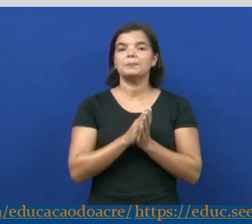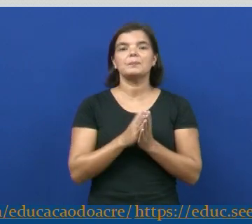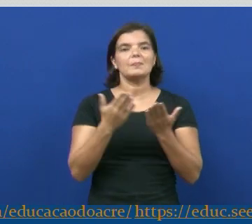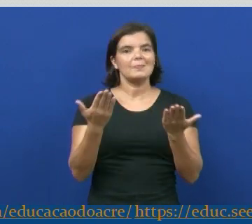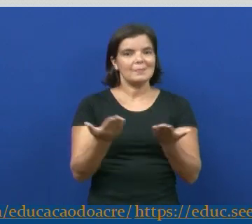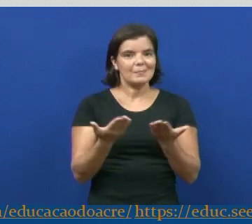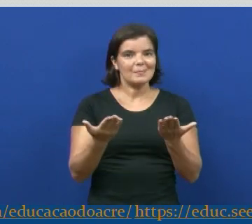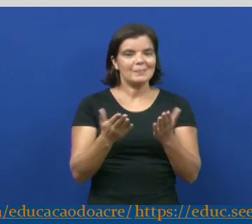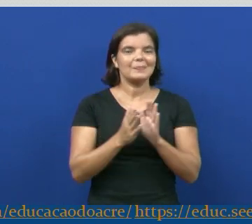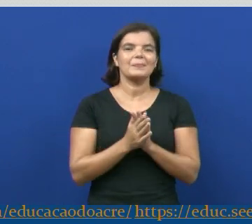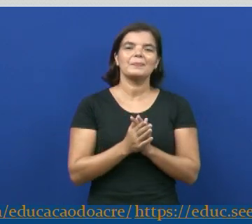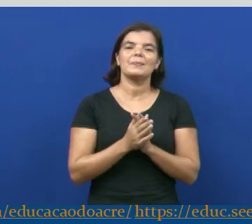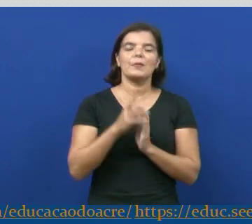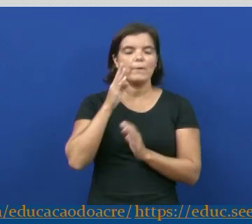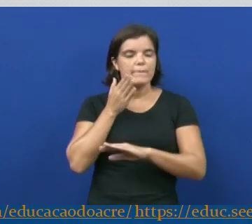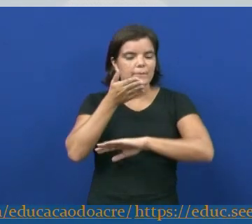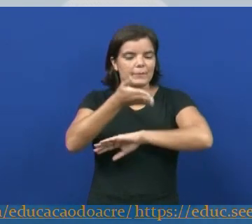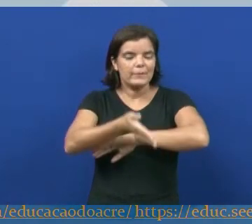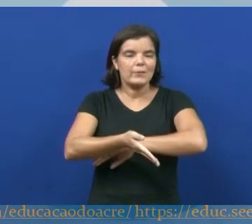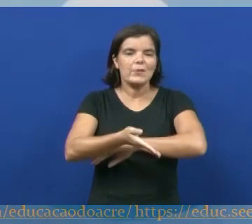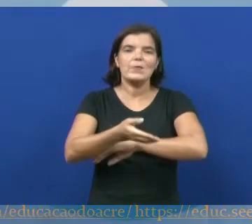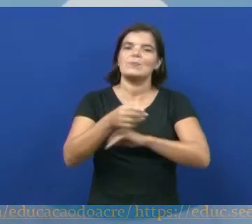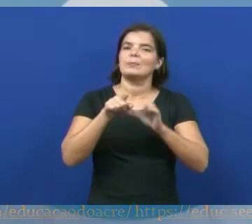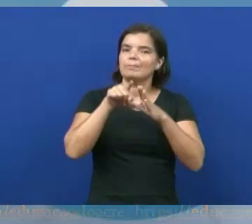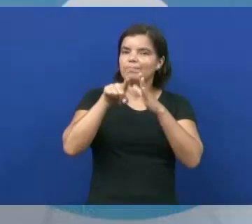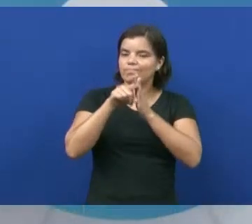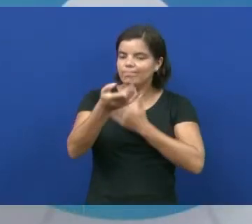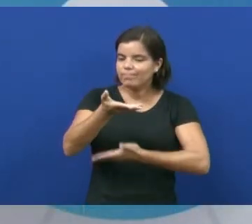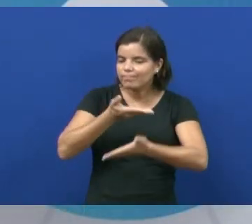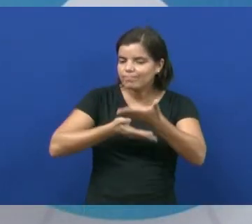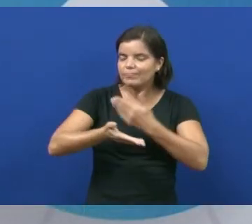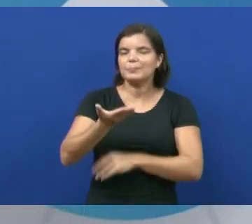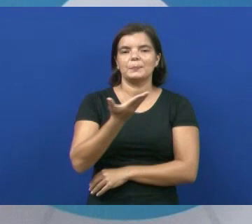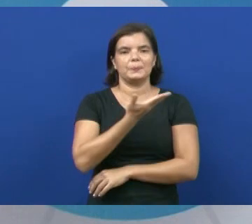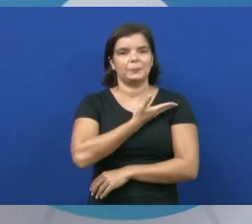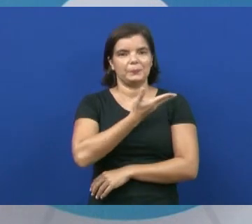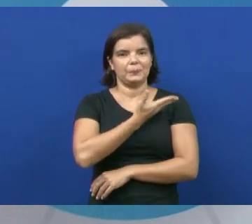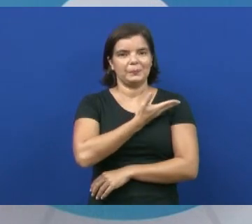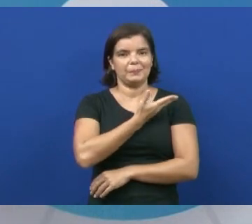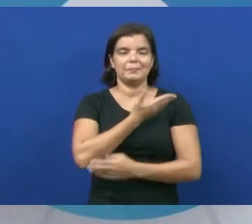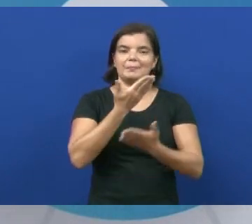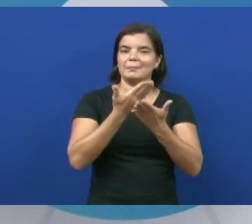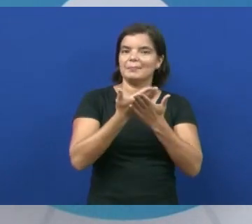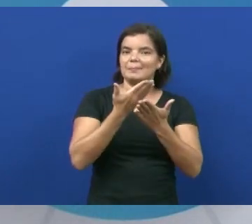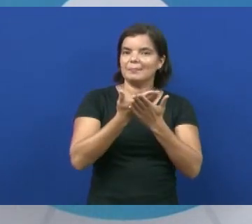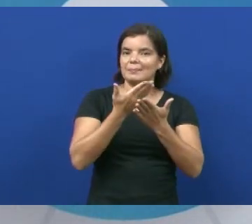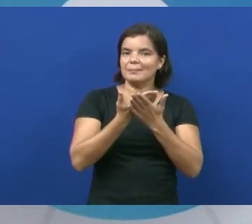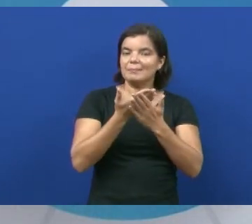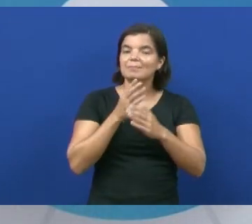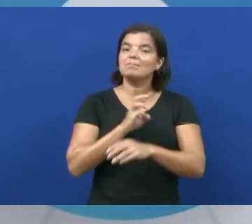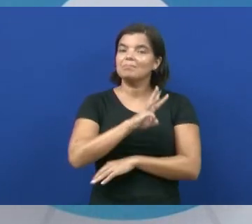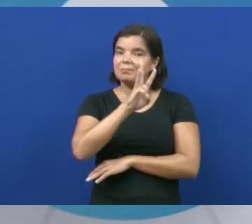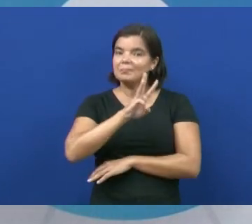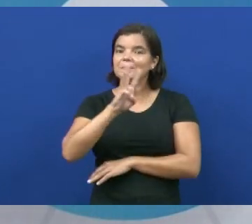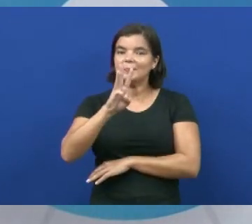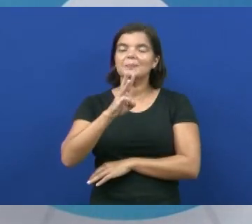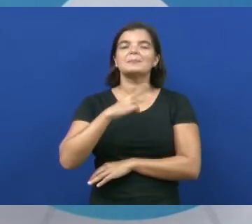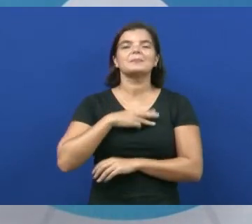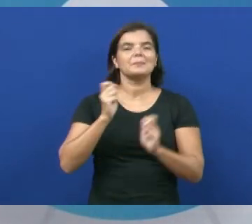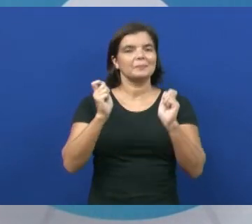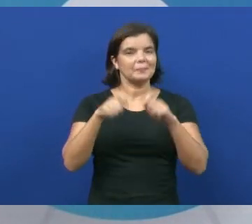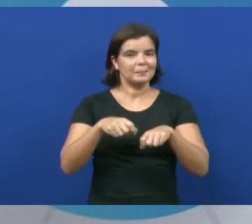Então, vamos lá, vamos, né, compartilhar com os colegas, tá? Essa aula, vamos acessar,